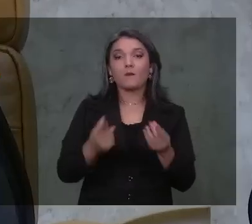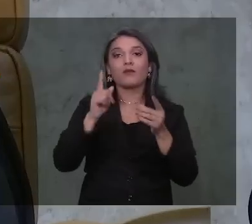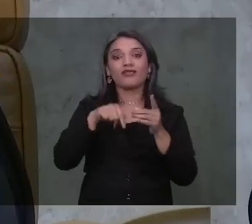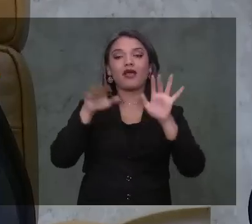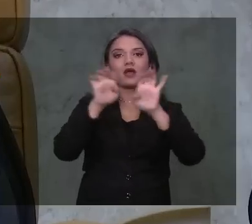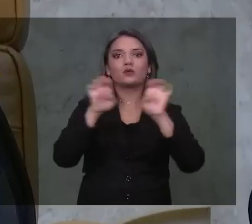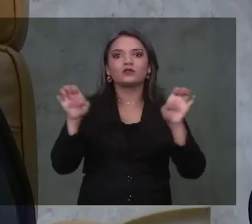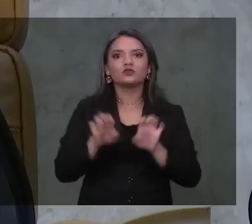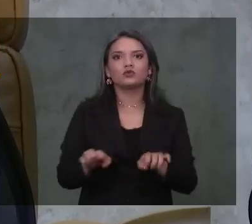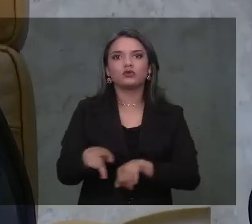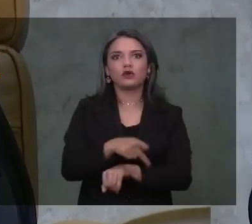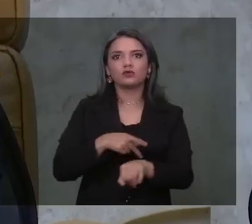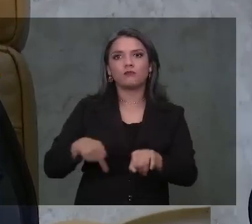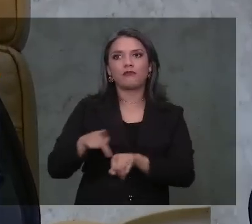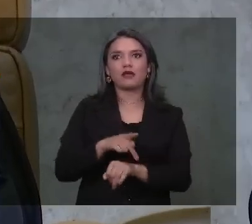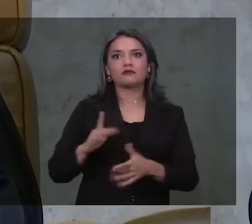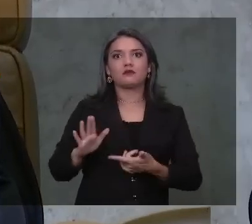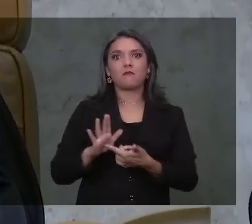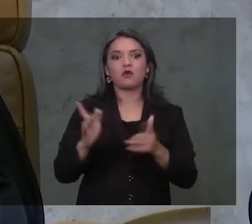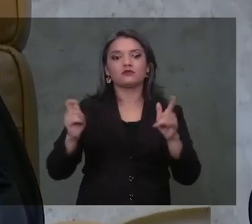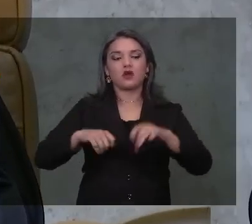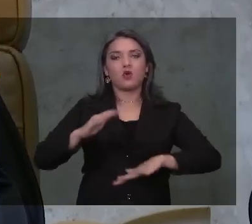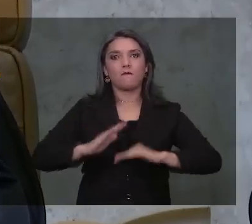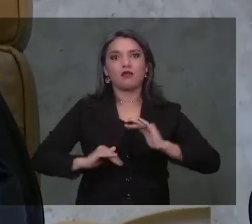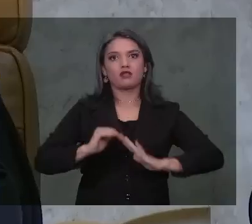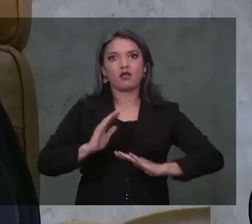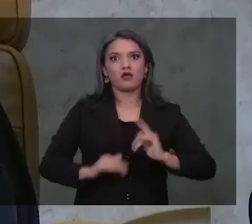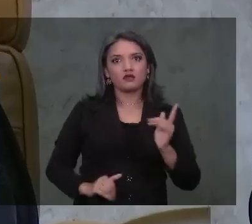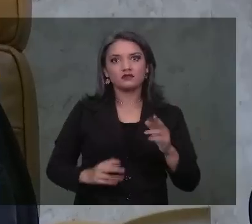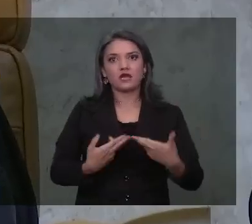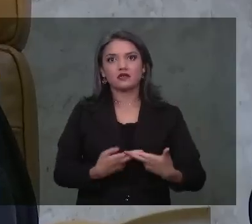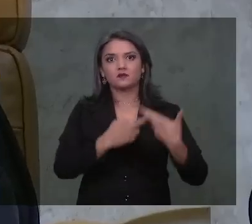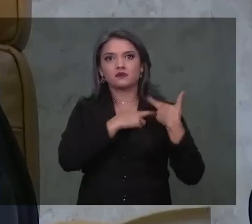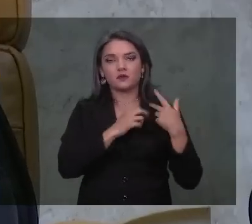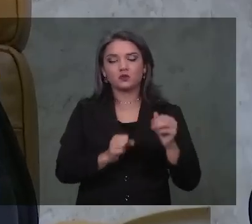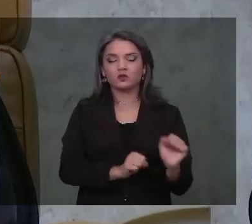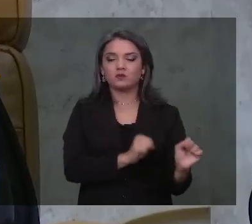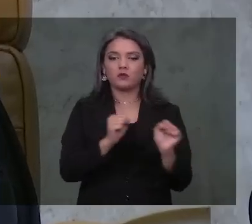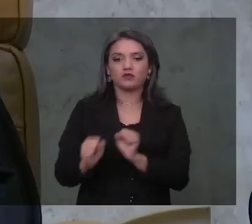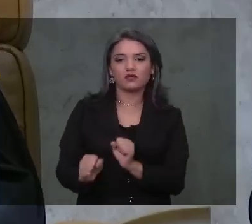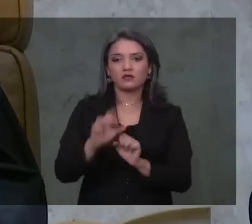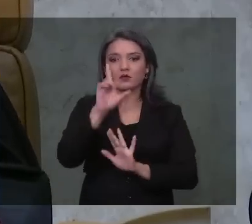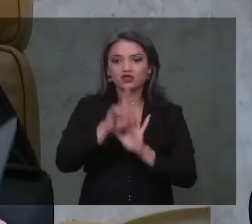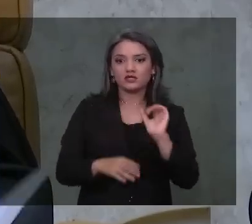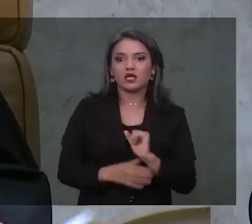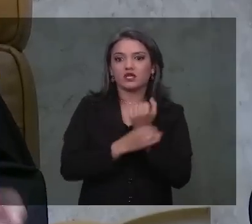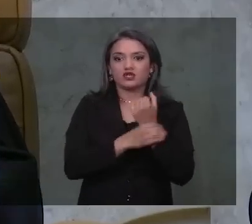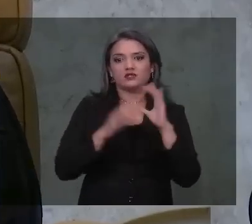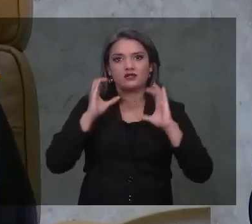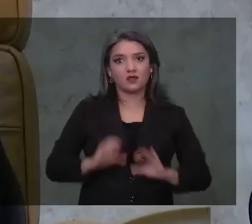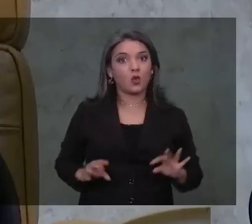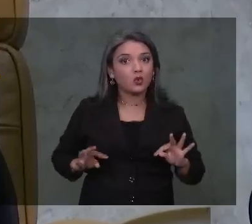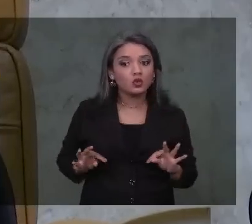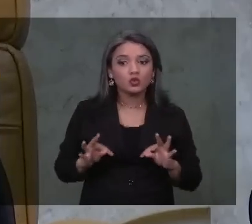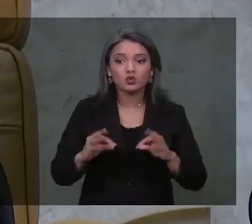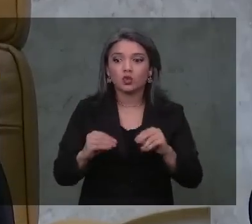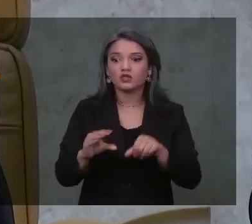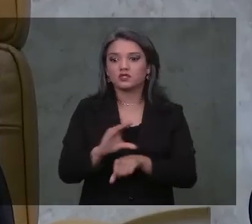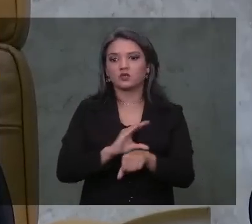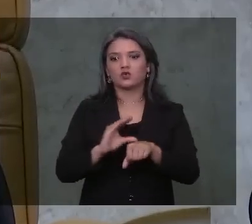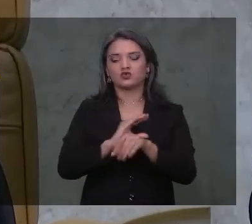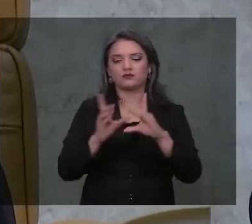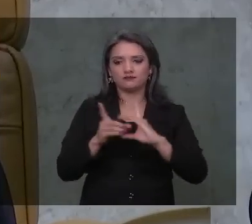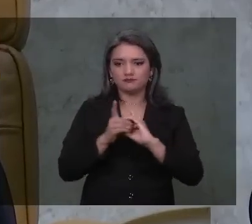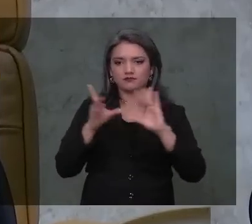demarca a competência dos poderes e define os direitos e garantias dos cidadãos. Todas as Constituições